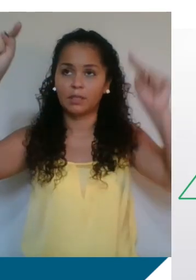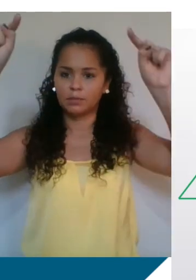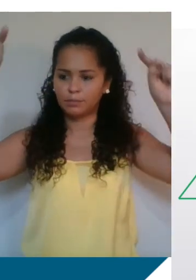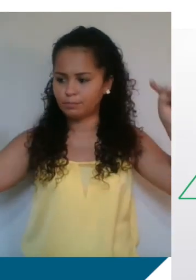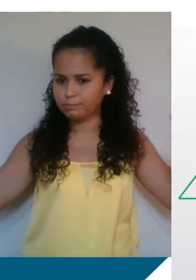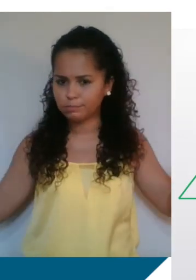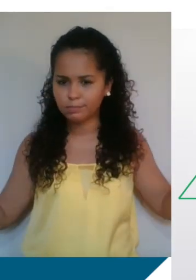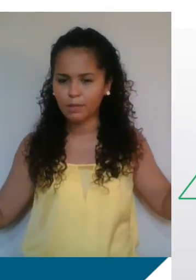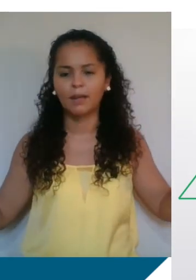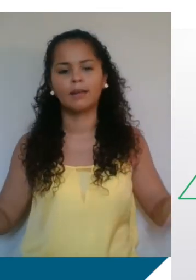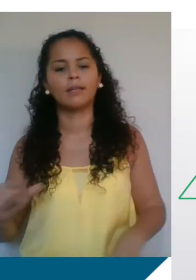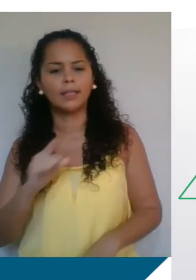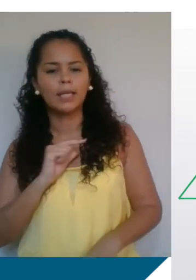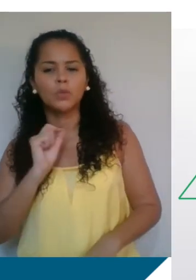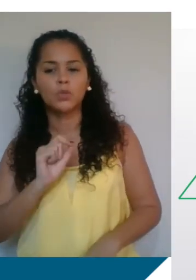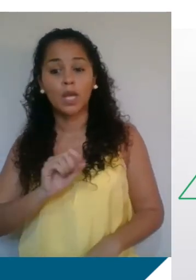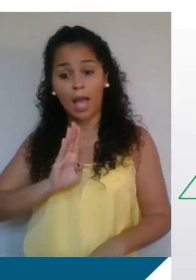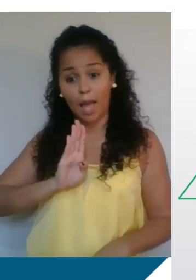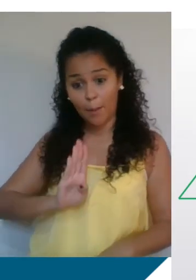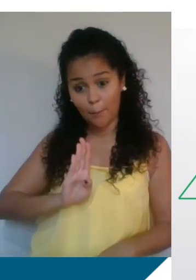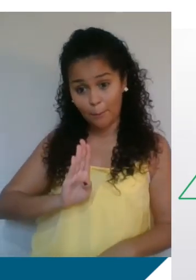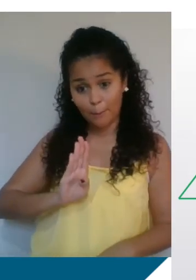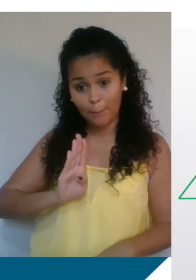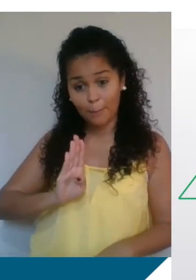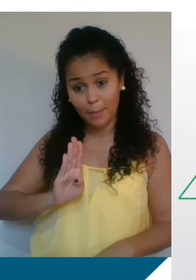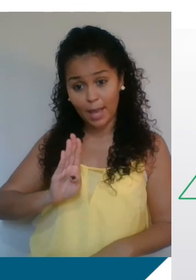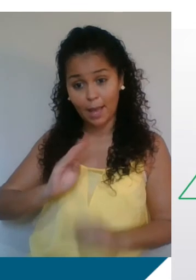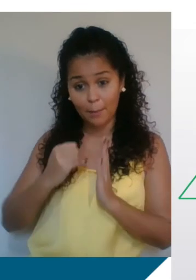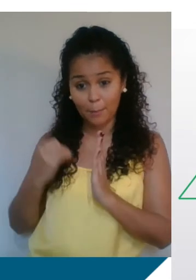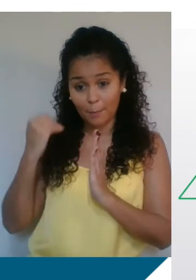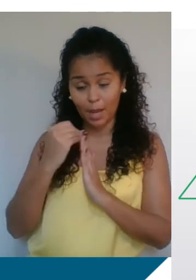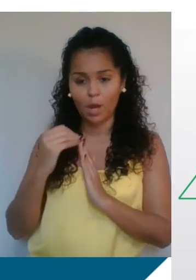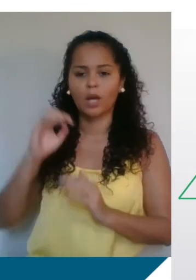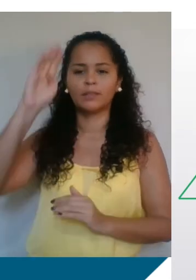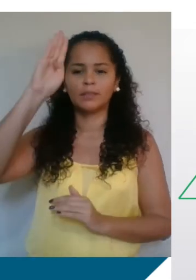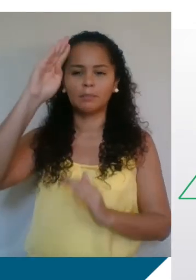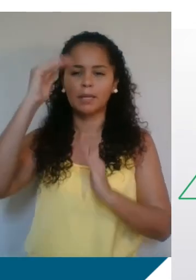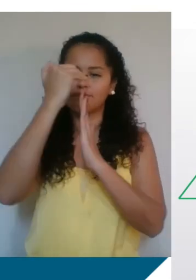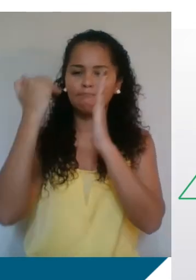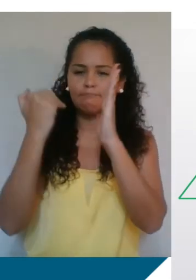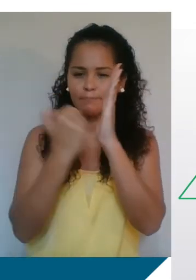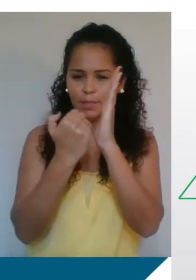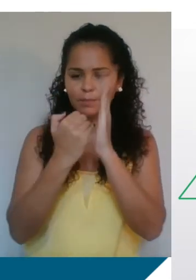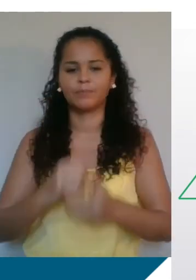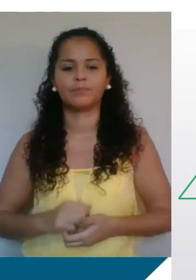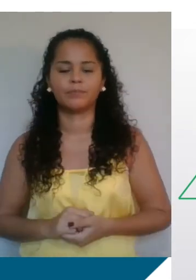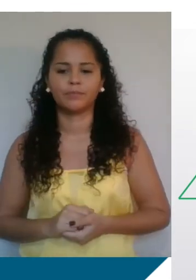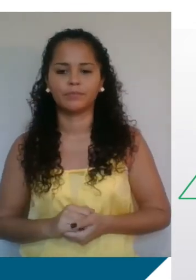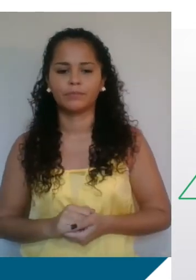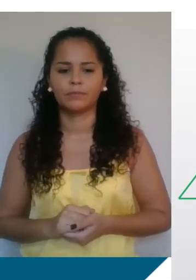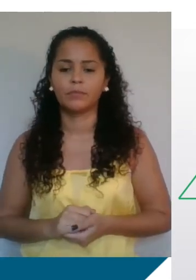minúsculo, chamado de base menor, o outro de medida B maiúsculo, chamada de base maior. A distância entre